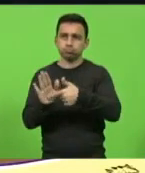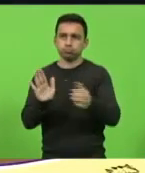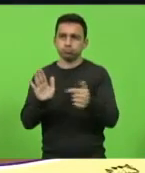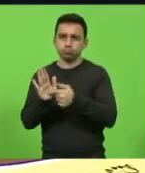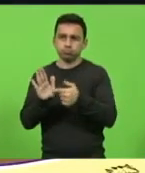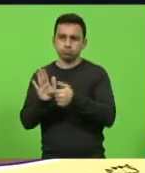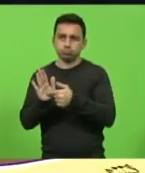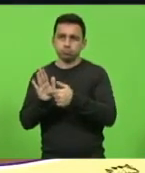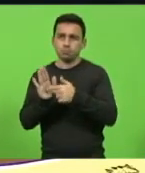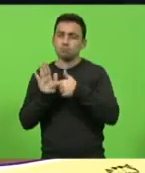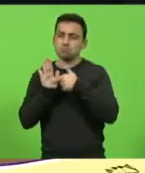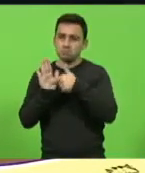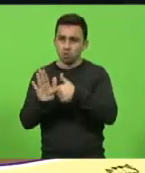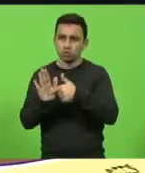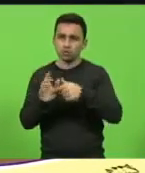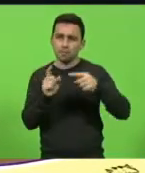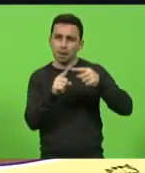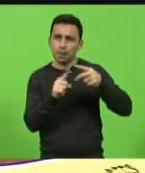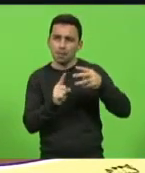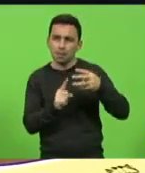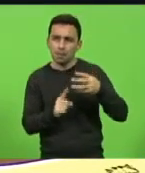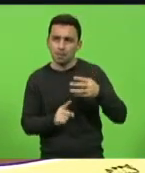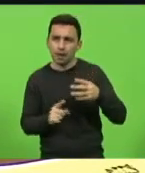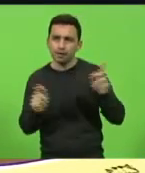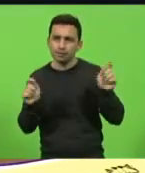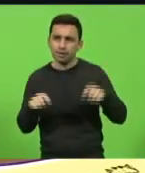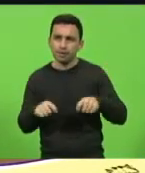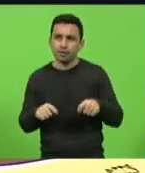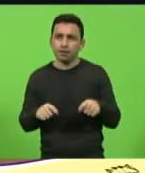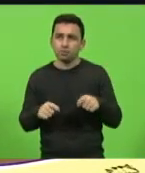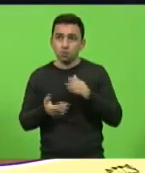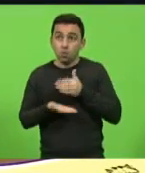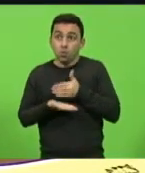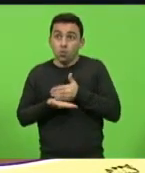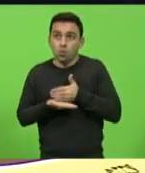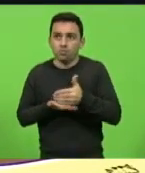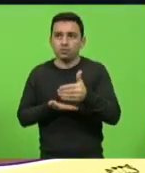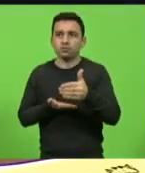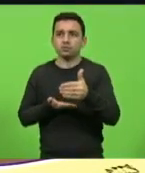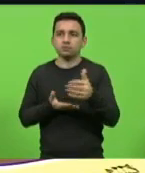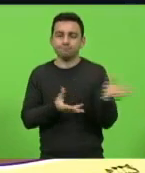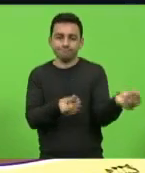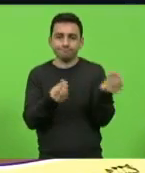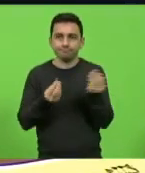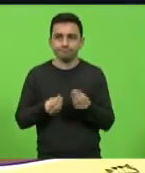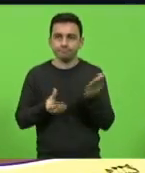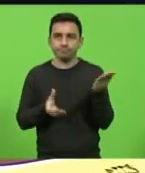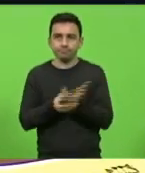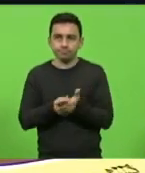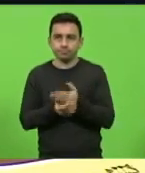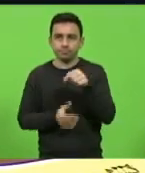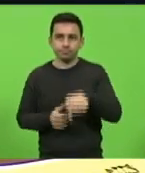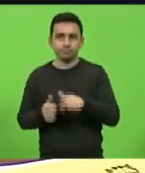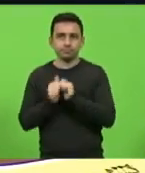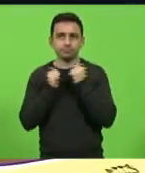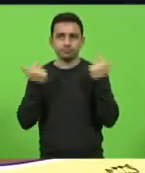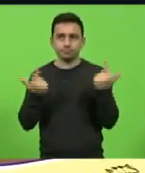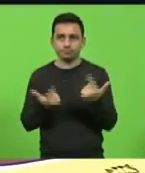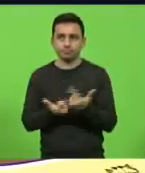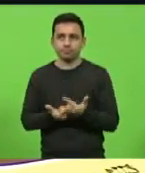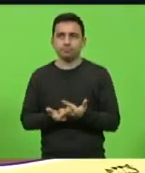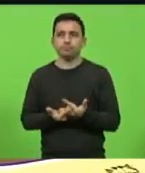elementos suficientes para o impulso inicial e recebimento do processo pela Assembleia